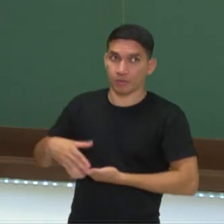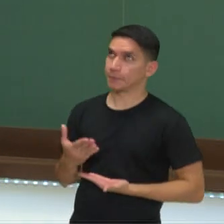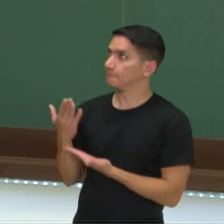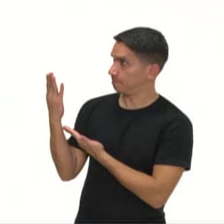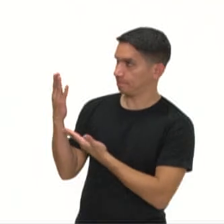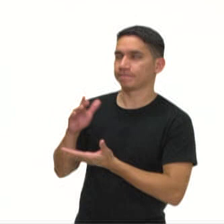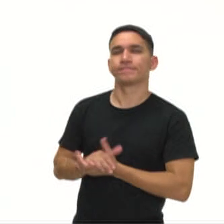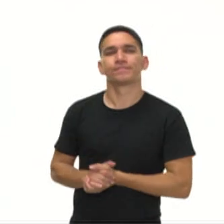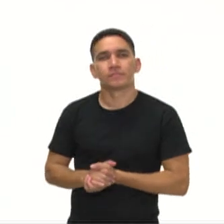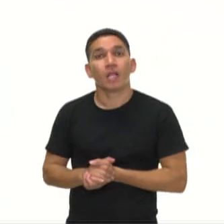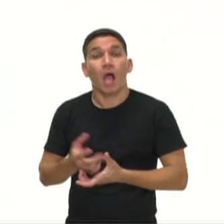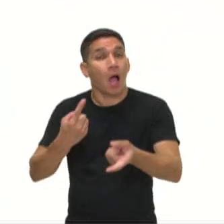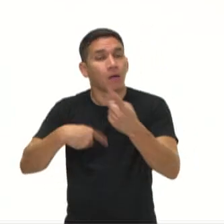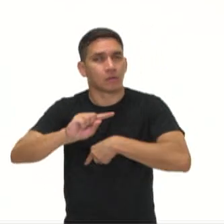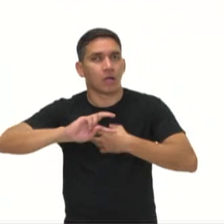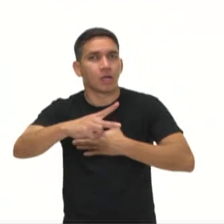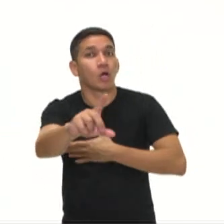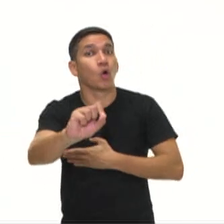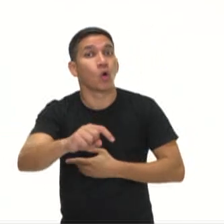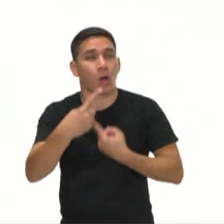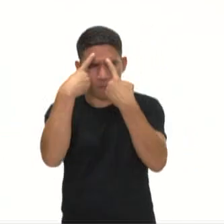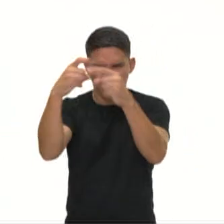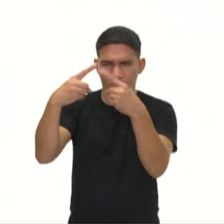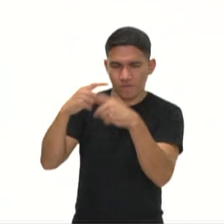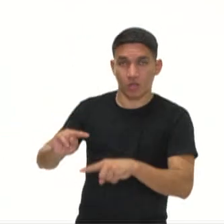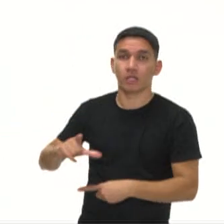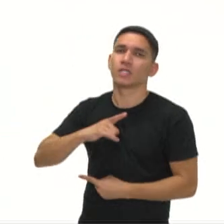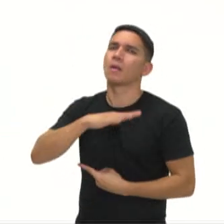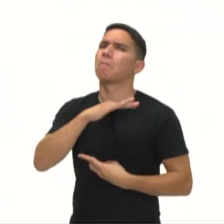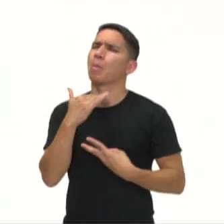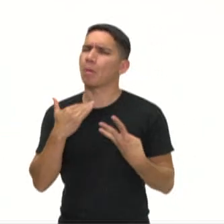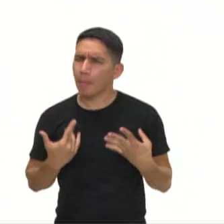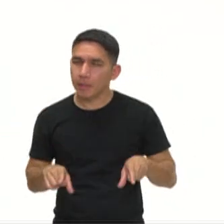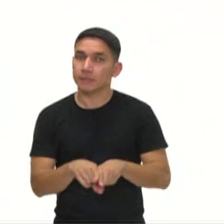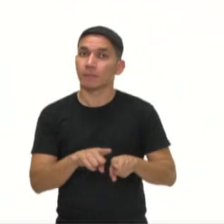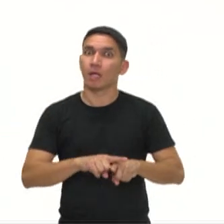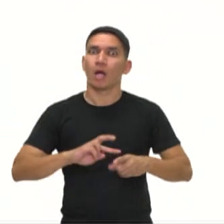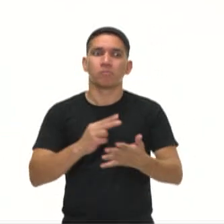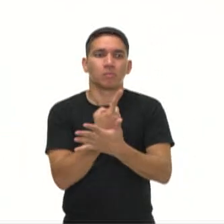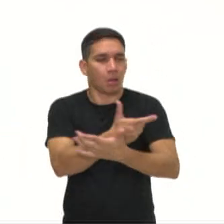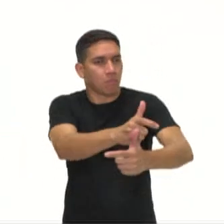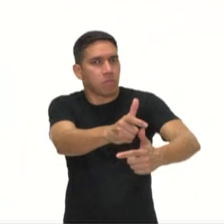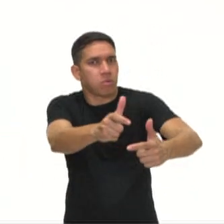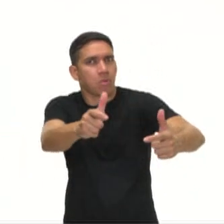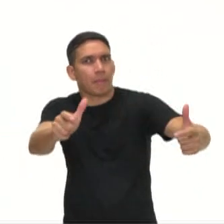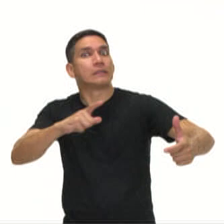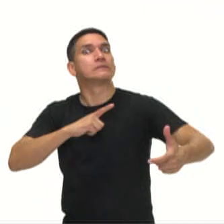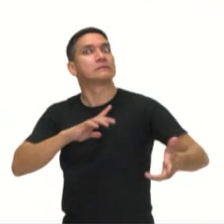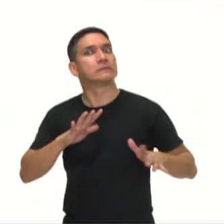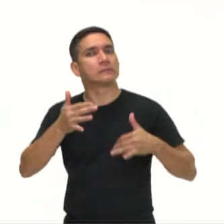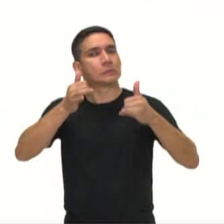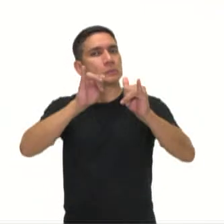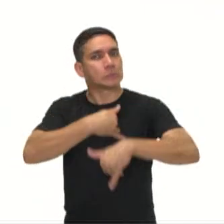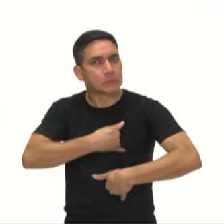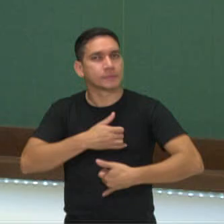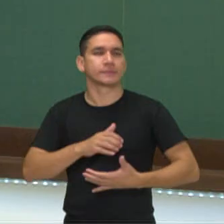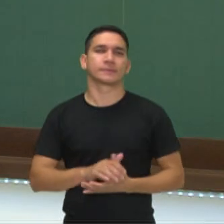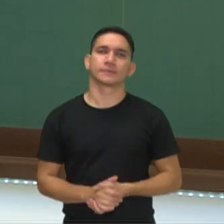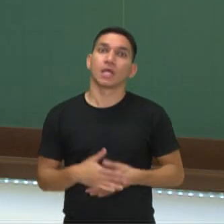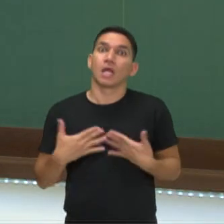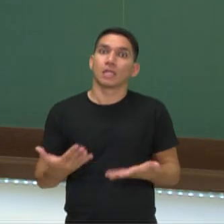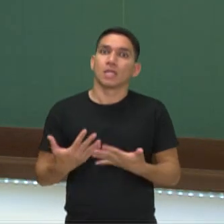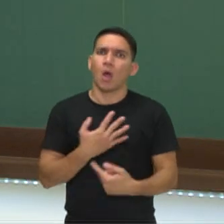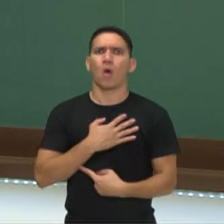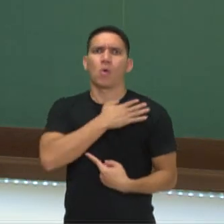caso, vem causando violência e mortes. Isso é um fenômeno que está em crescimento, infelizmente. Então, exércitos